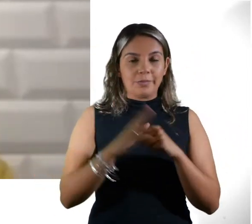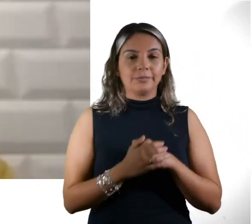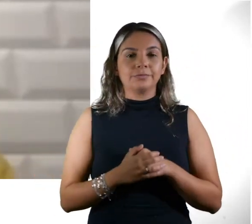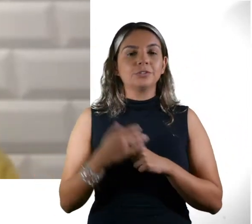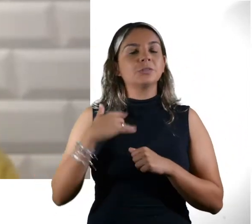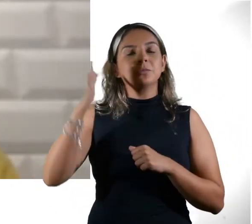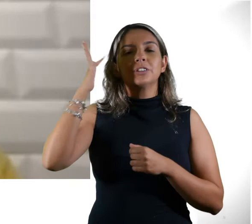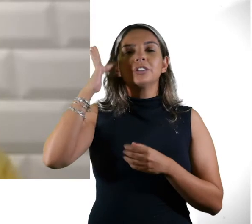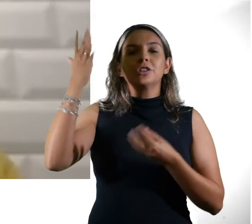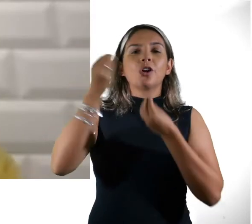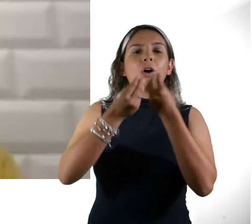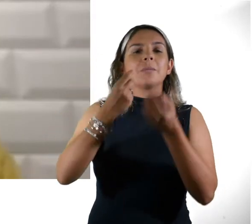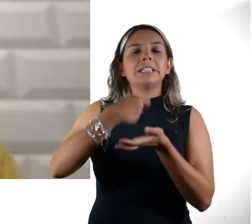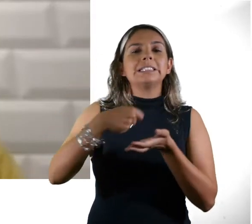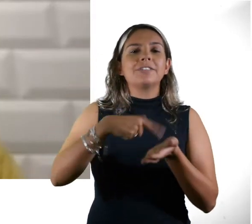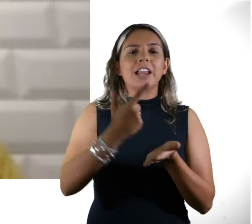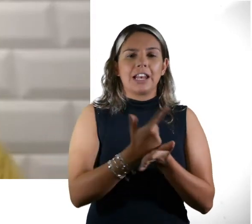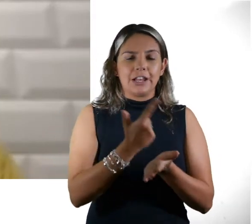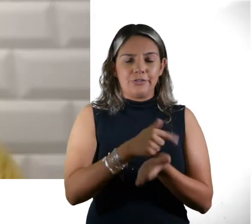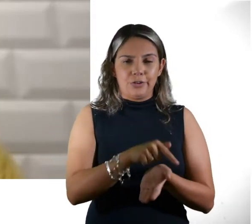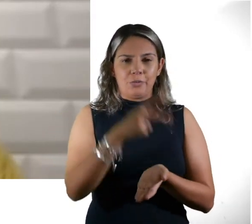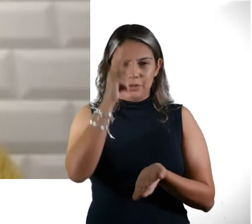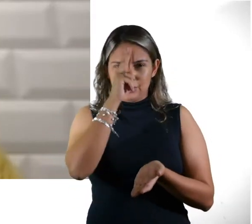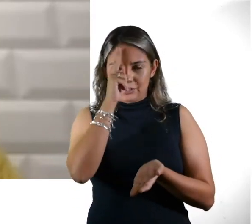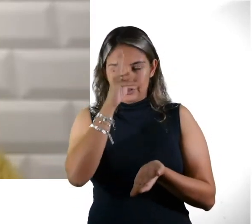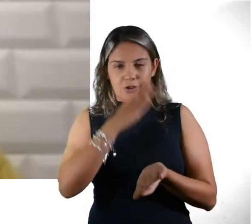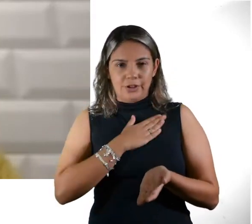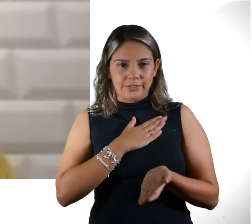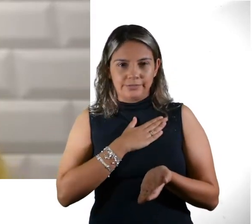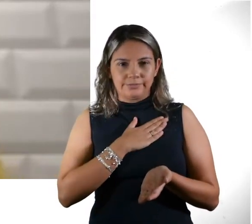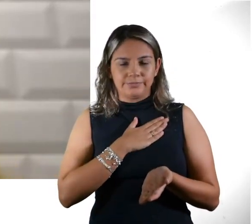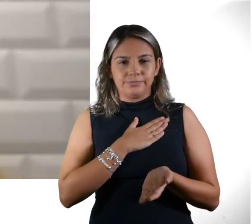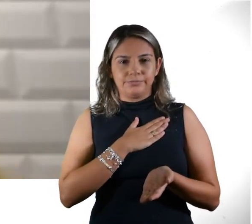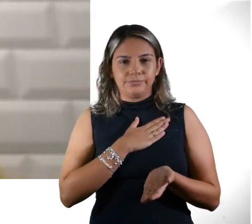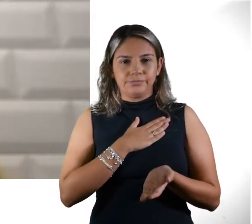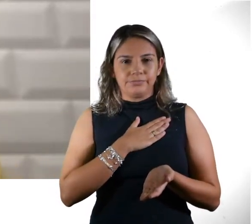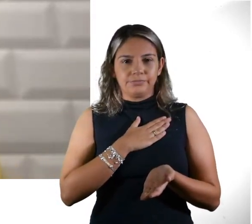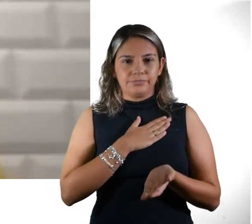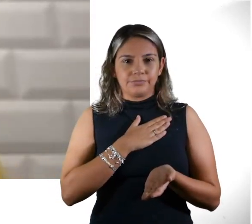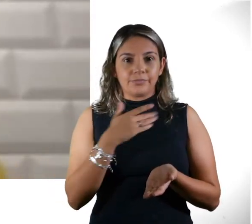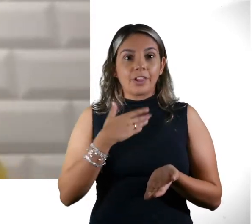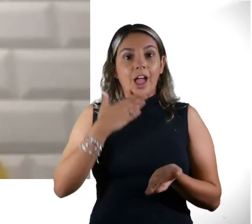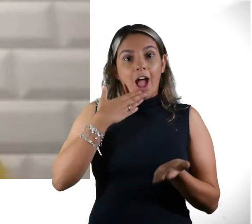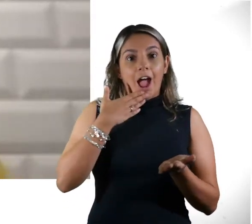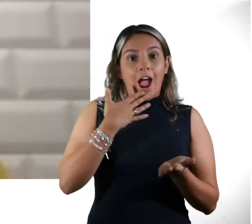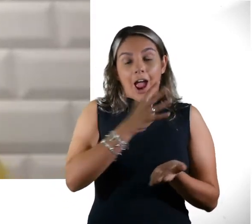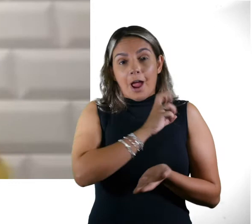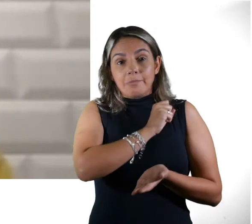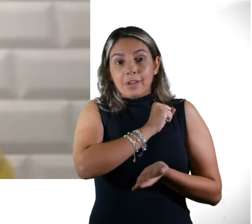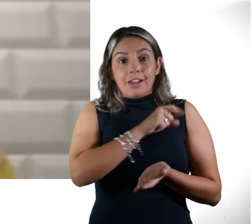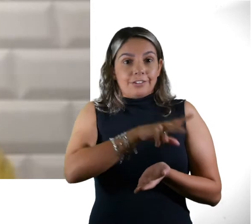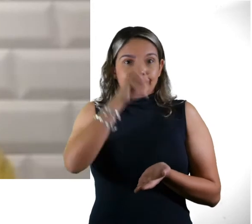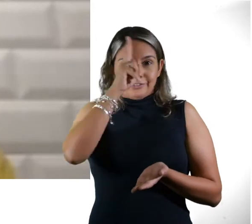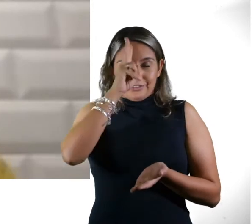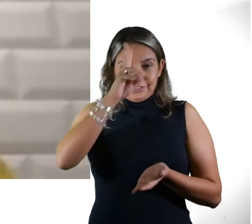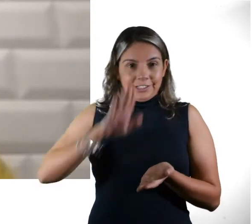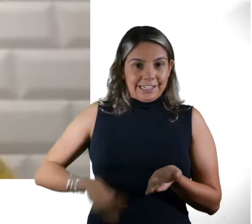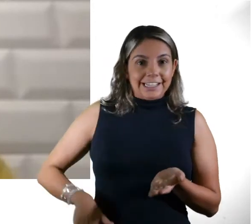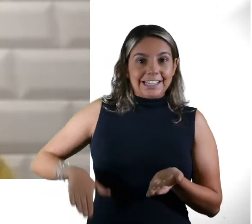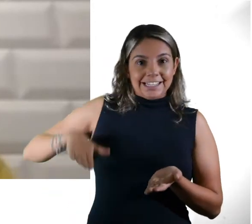fui pensando como escrever este livro. Era uma história que me fascinava desde